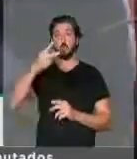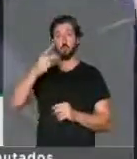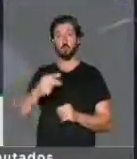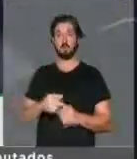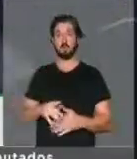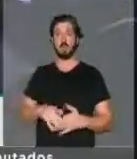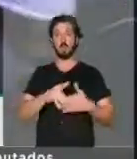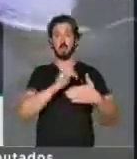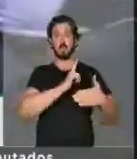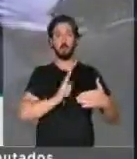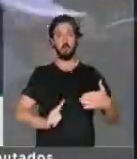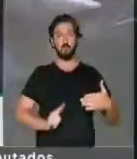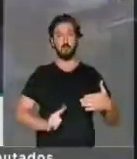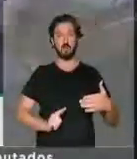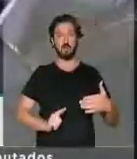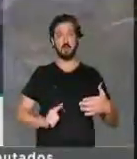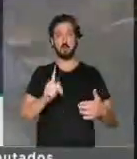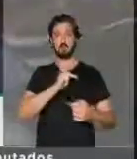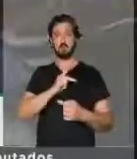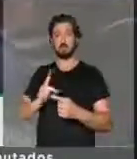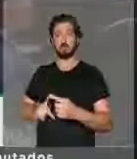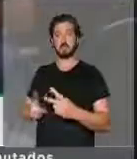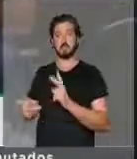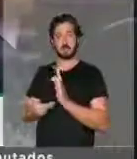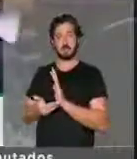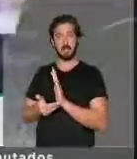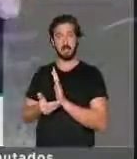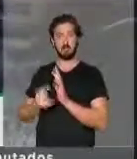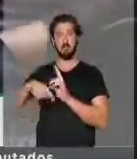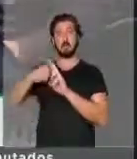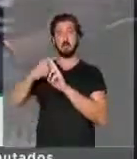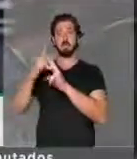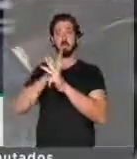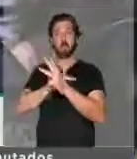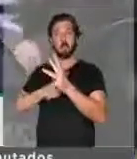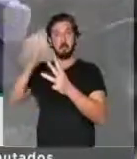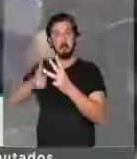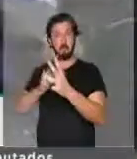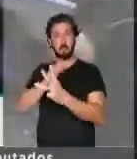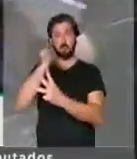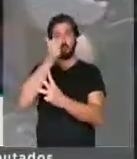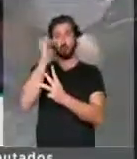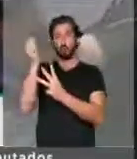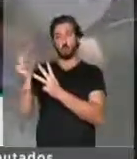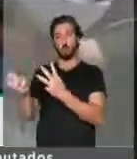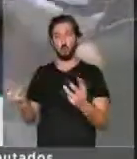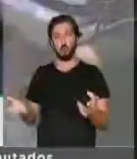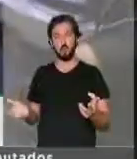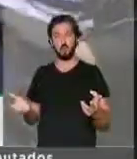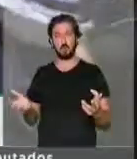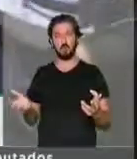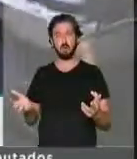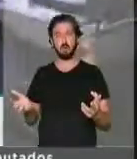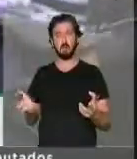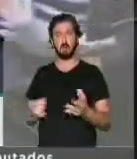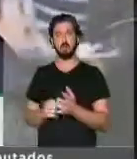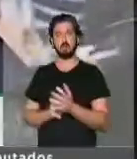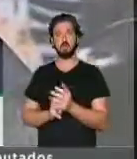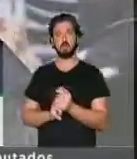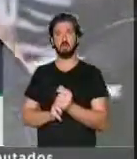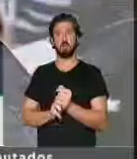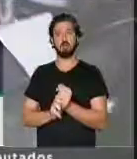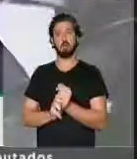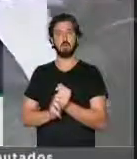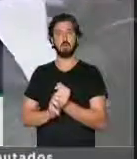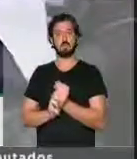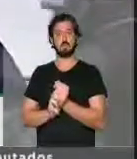função, líder do governo e presidente da Câmara. E agora está querendo assumir presidência da Câmara,